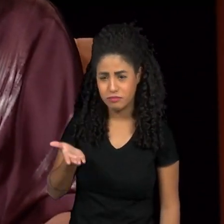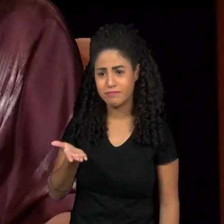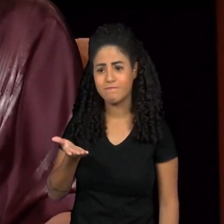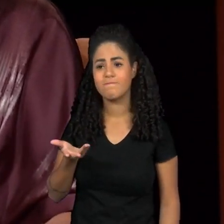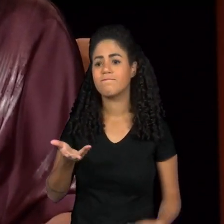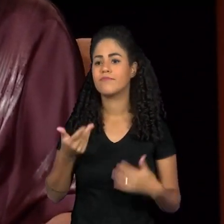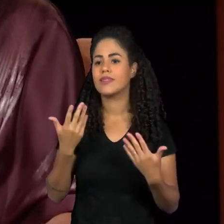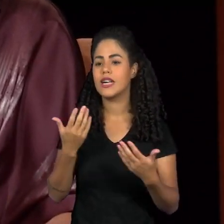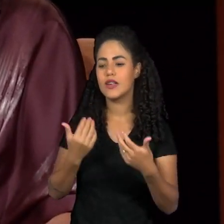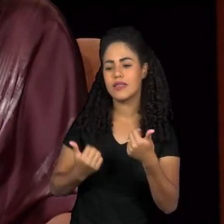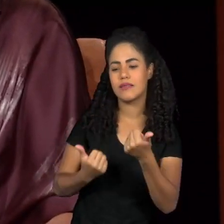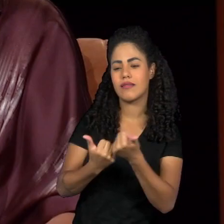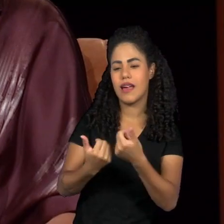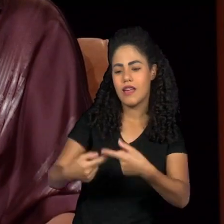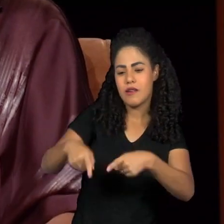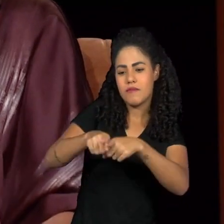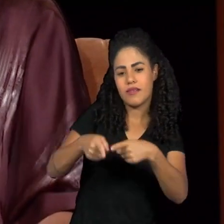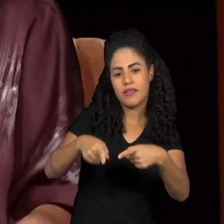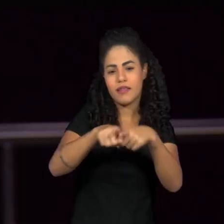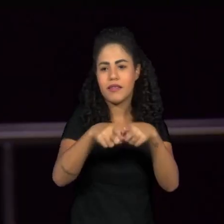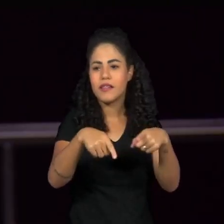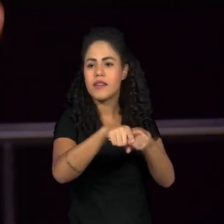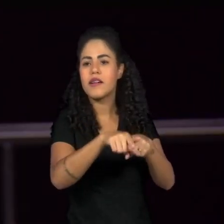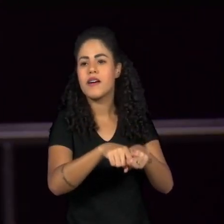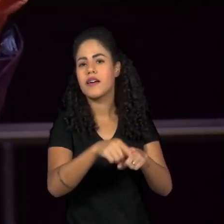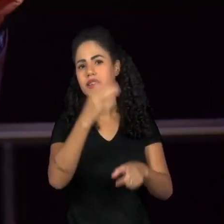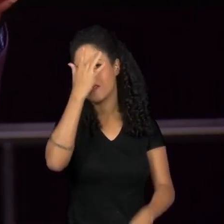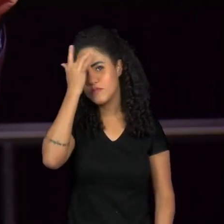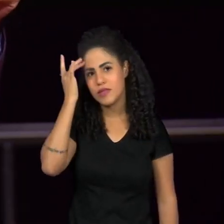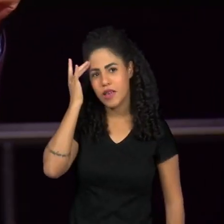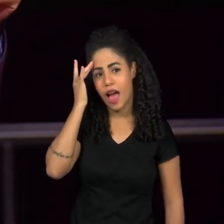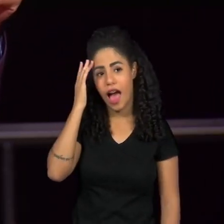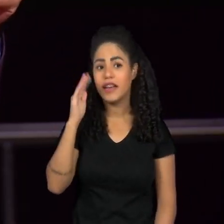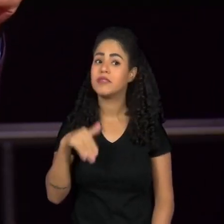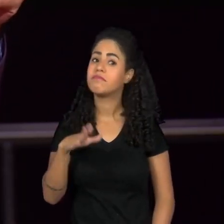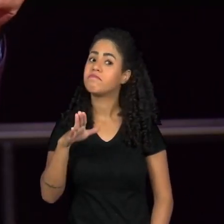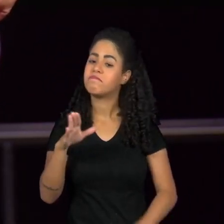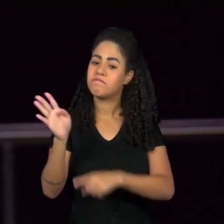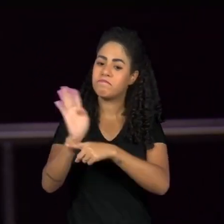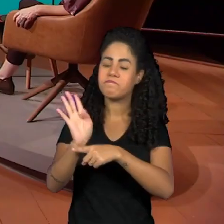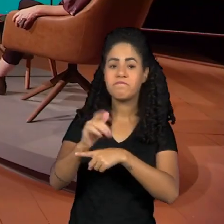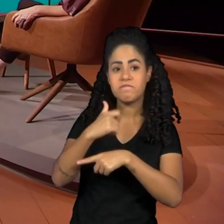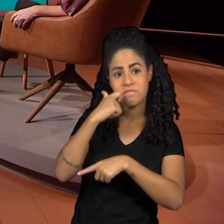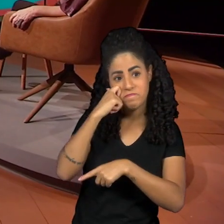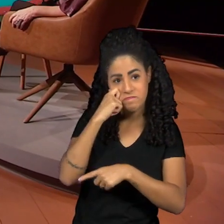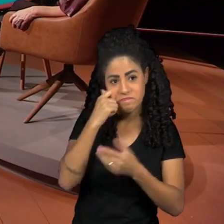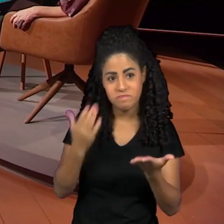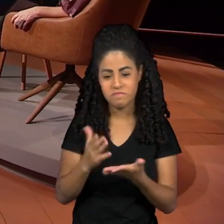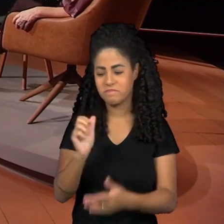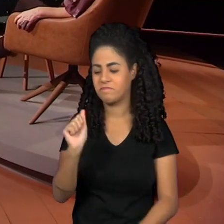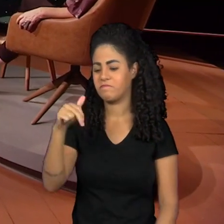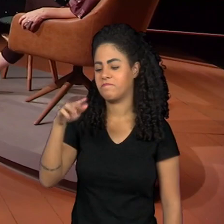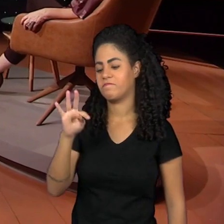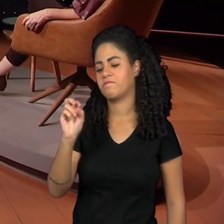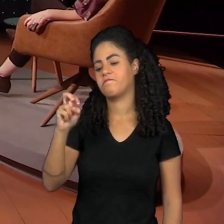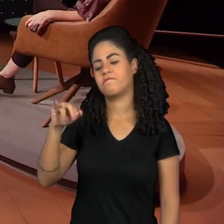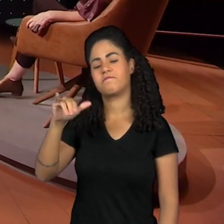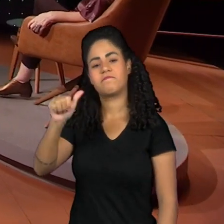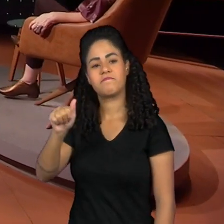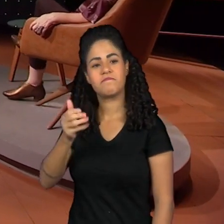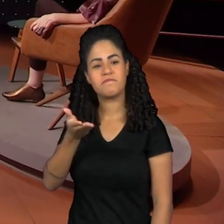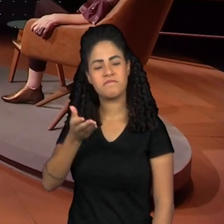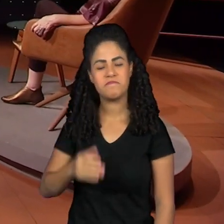Essas parceiras, esses parceiros. Mais alguns depoimentos aí agora sobre o Antônia.